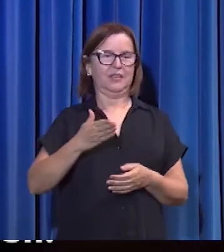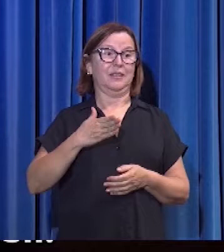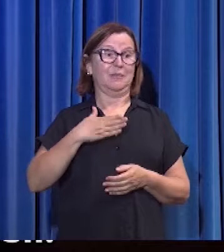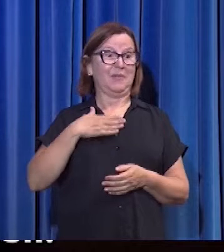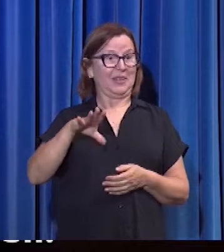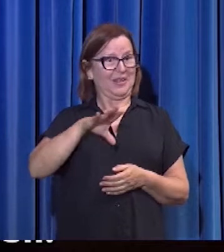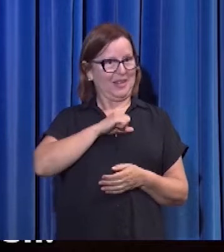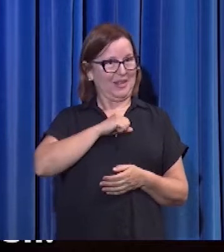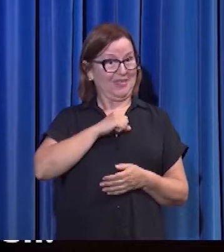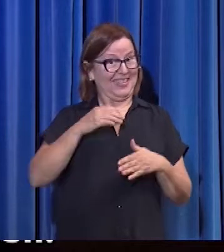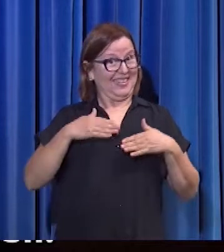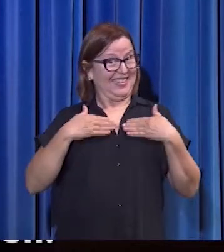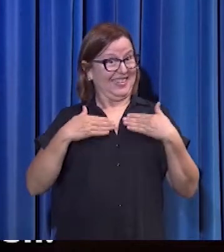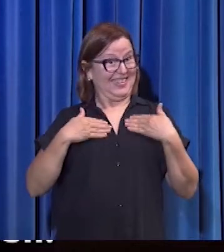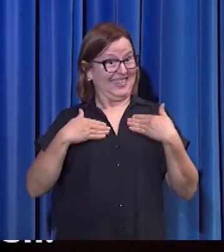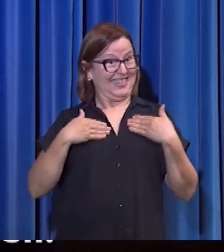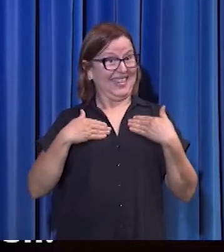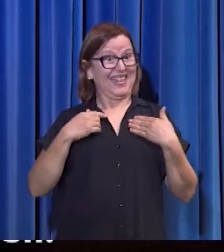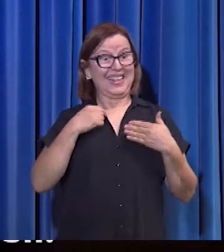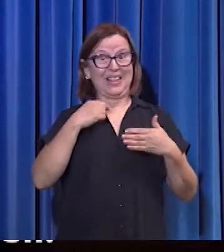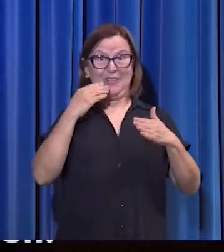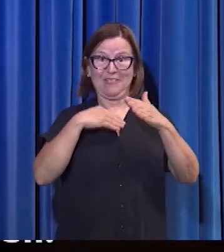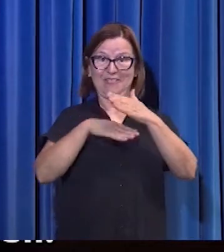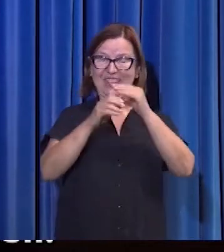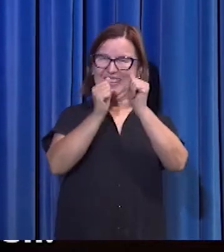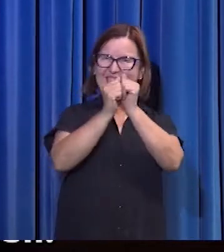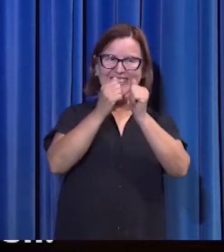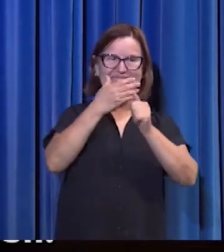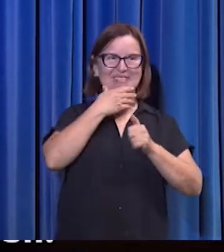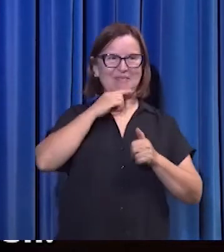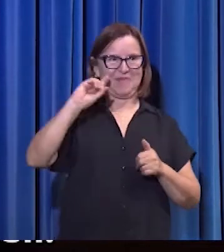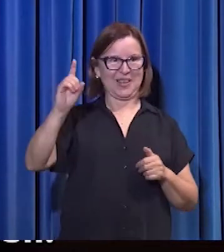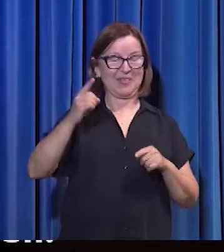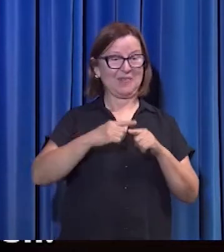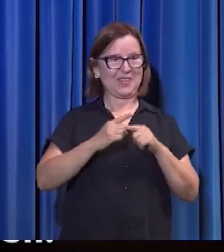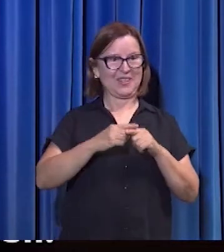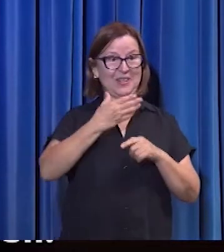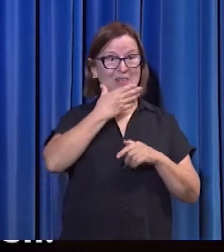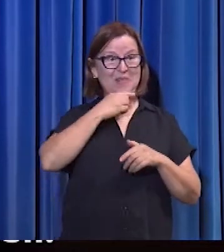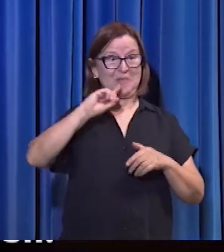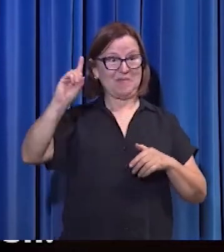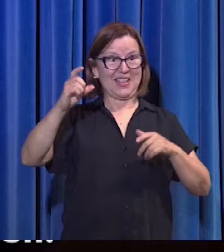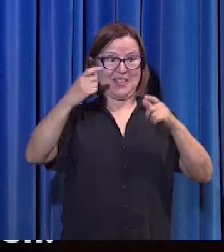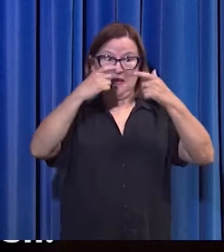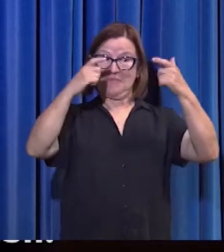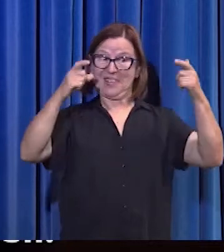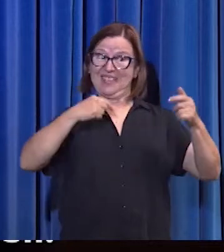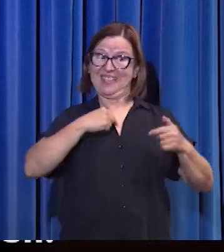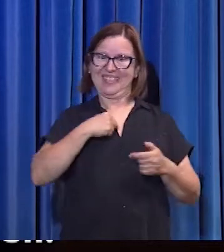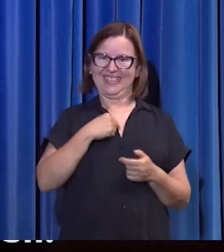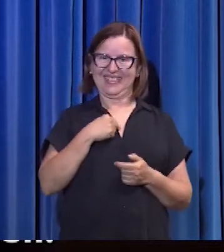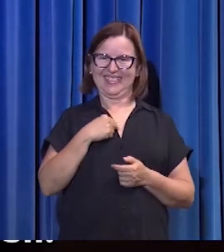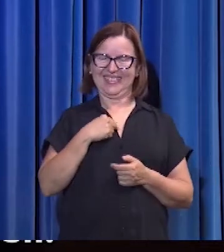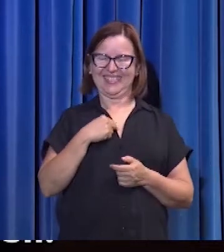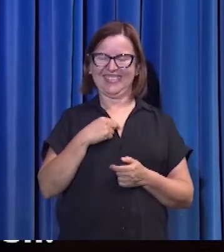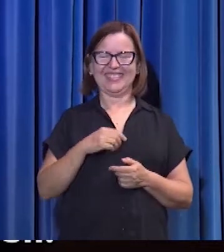alegrar-vos-eis de que eu vá para o Pai, pois o Pai é maior do que eu.